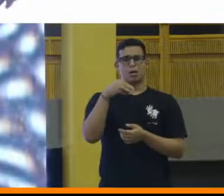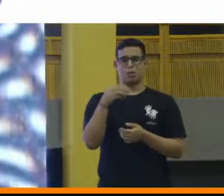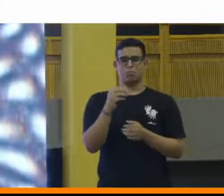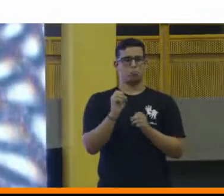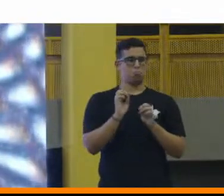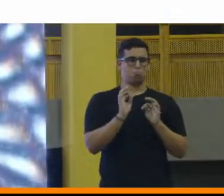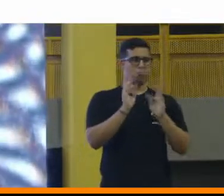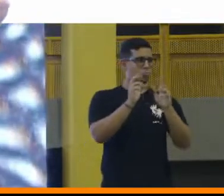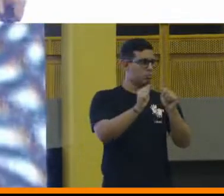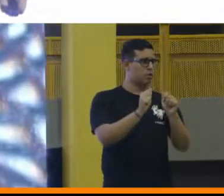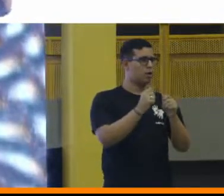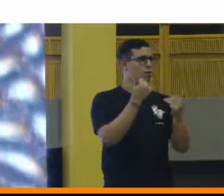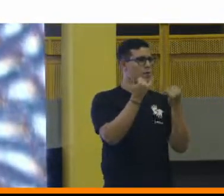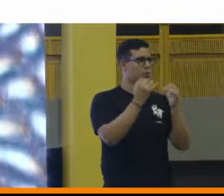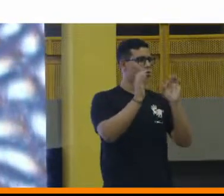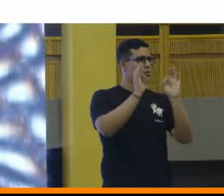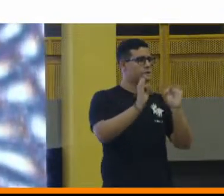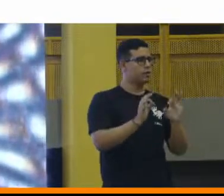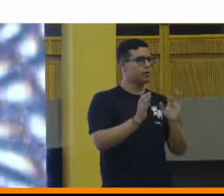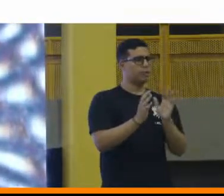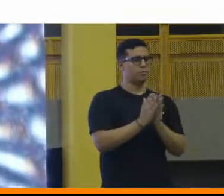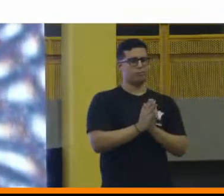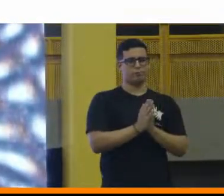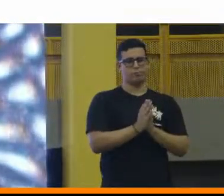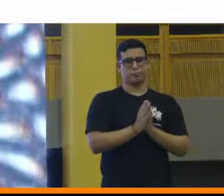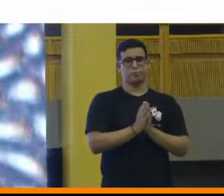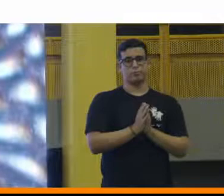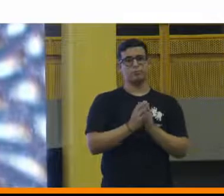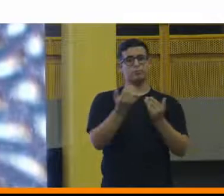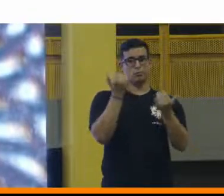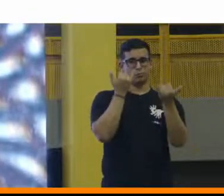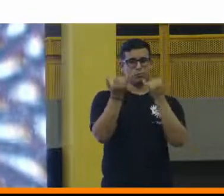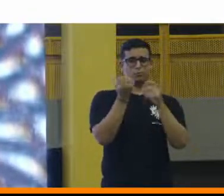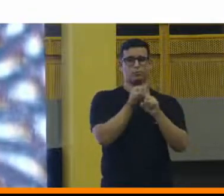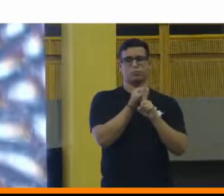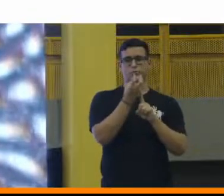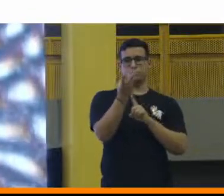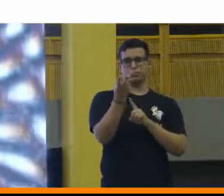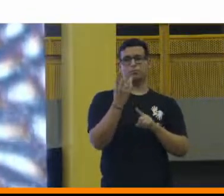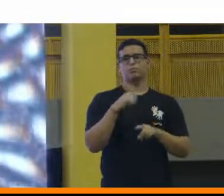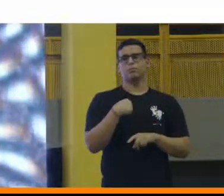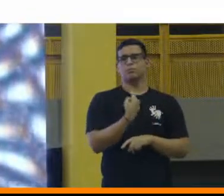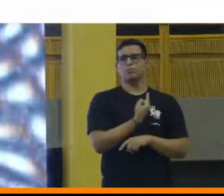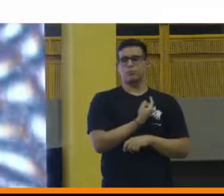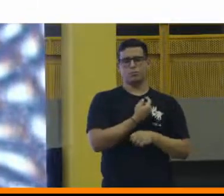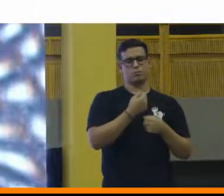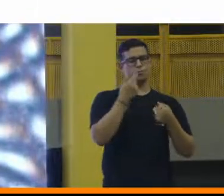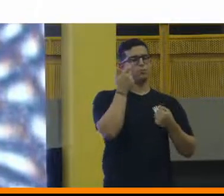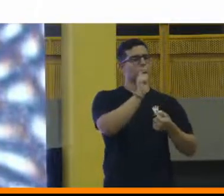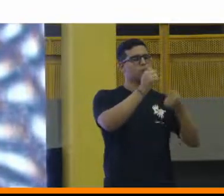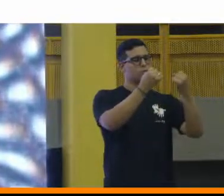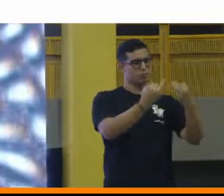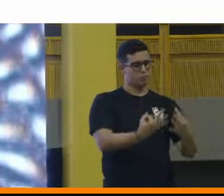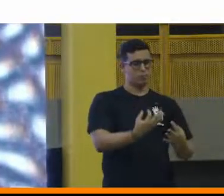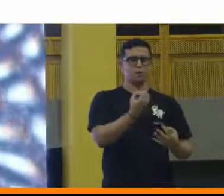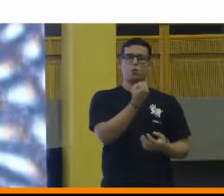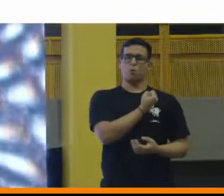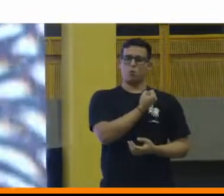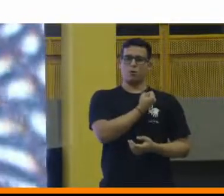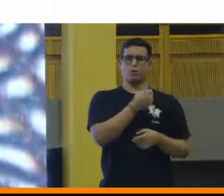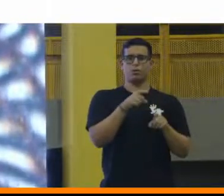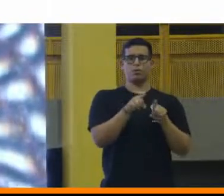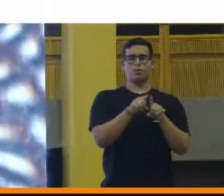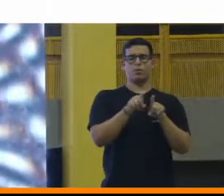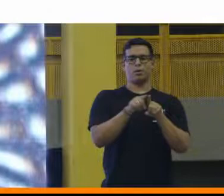nada. Grandezas físicas que a gente consegue descrever com um número e uma unidade de